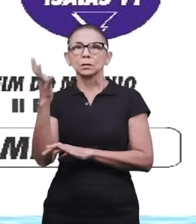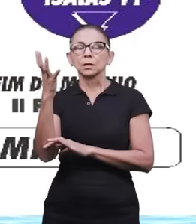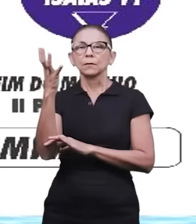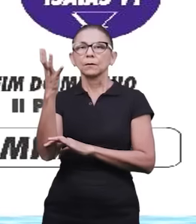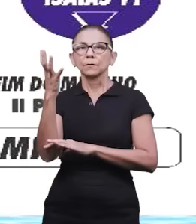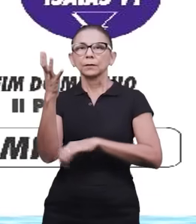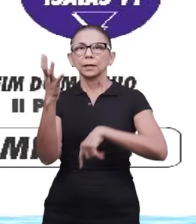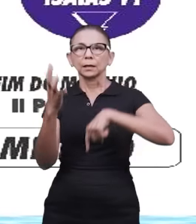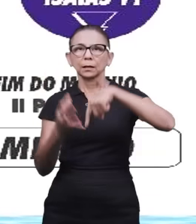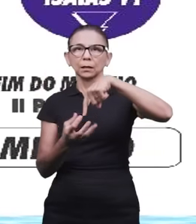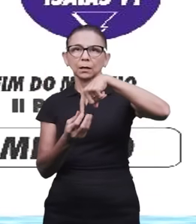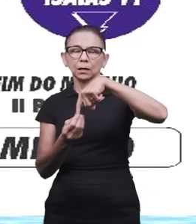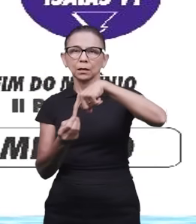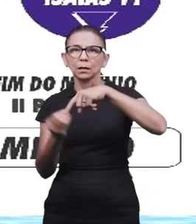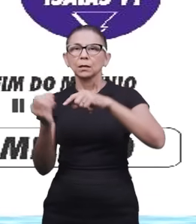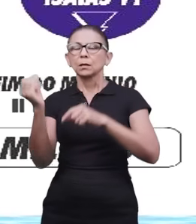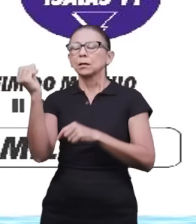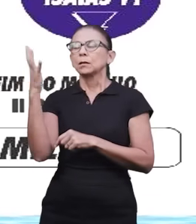folhas e frutos.